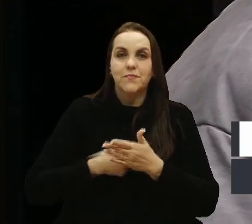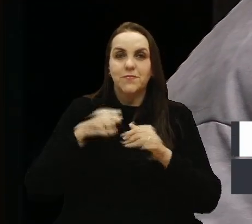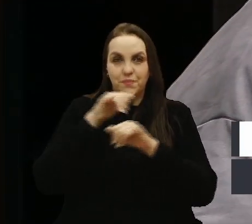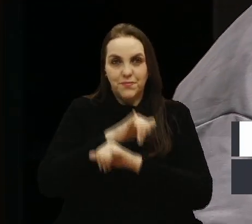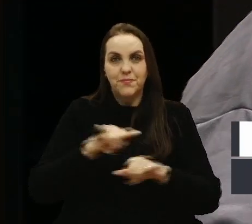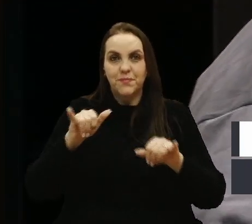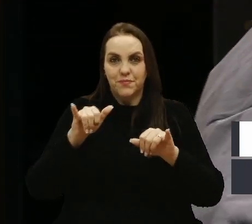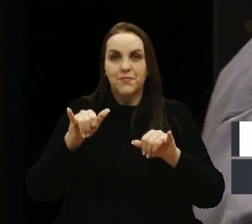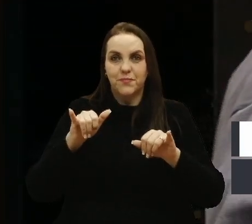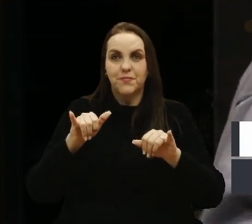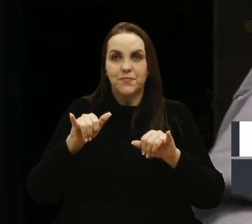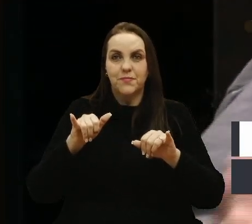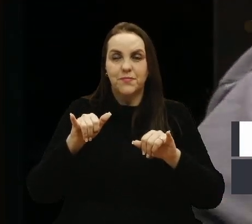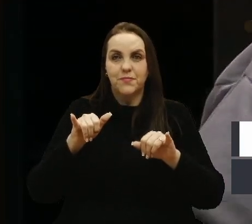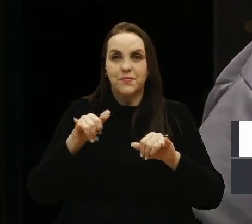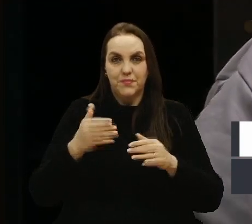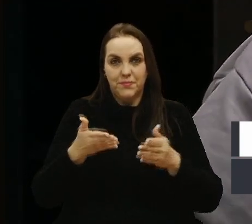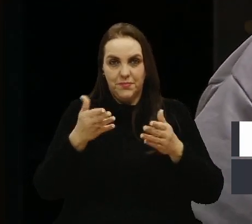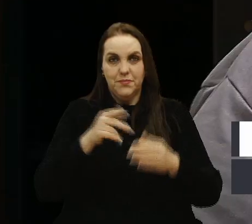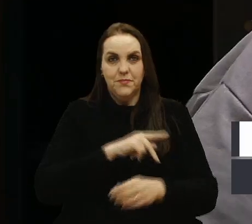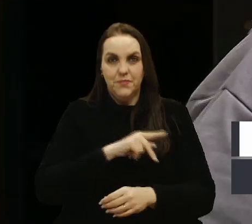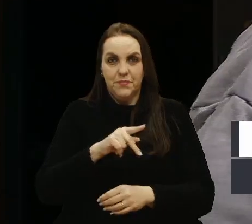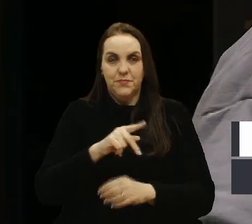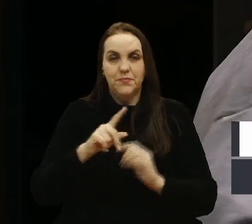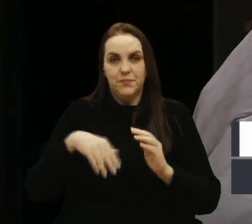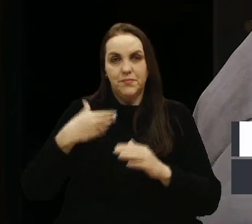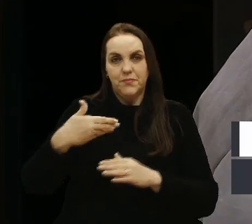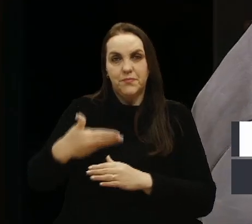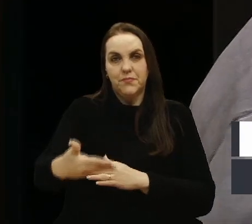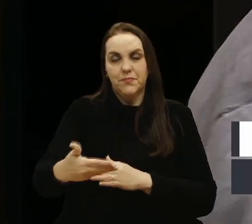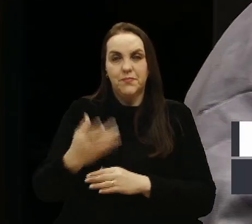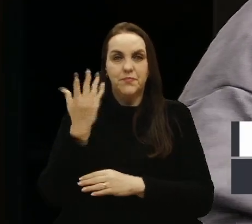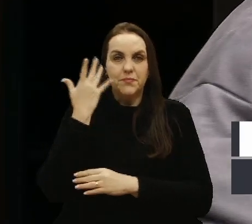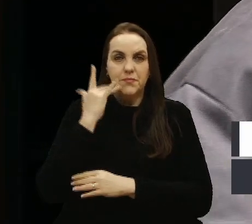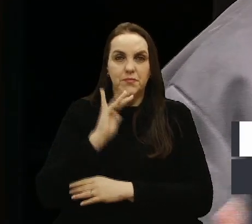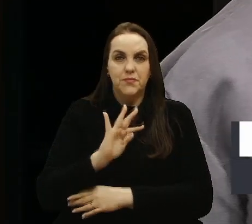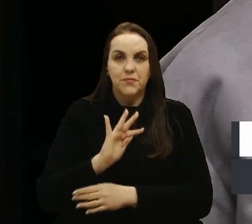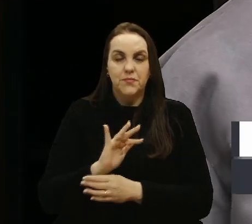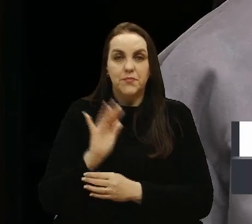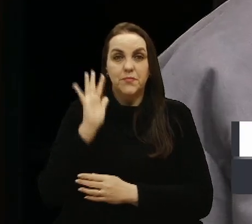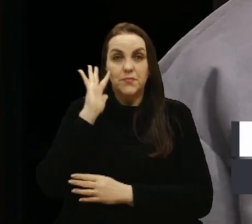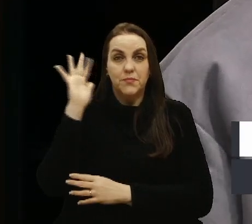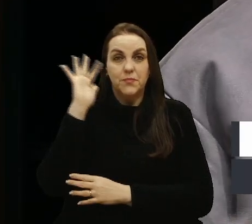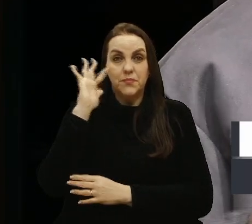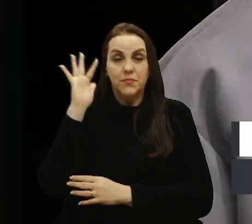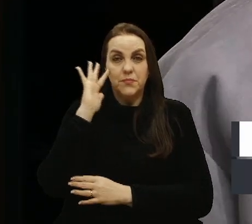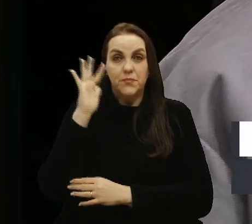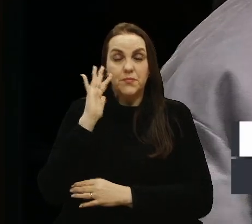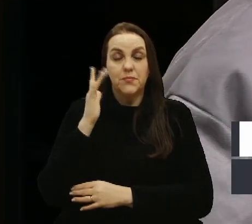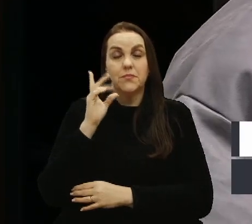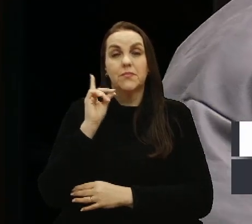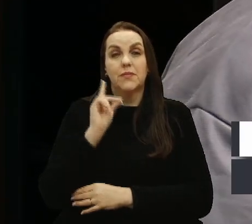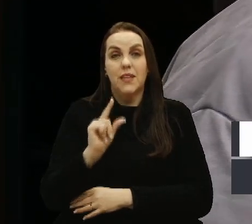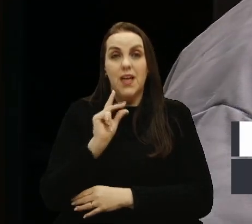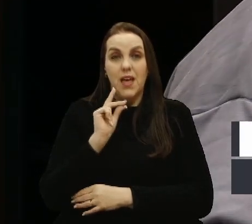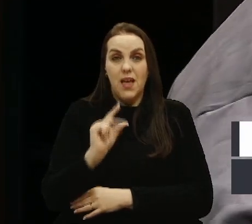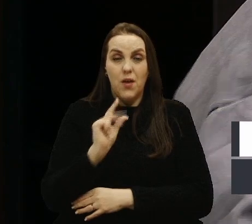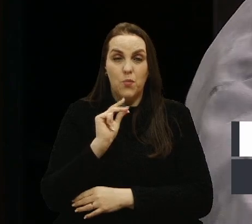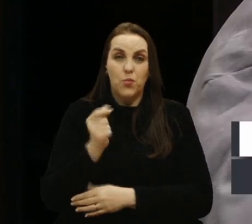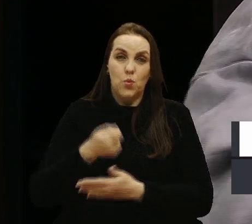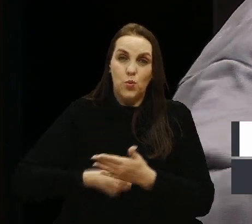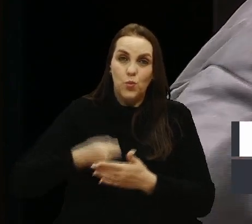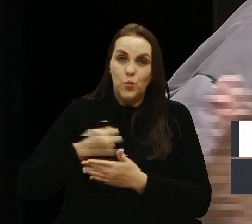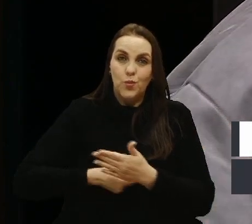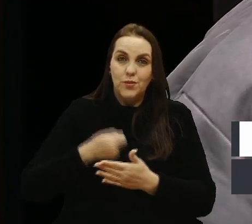presidente deve se manifestar nos próximos dias e um sonho há tanto tempo lutado